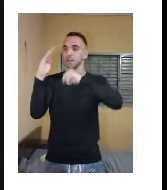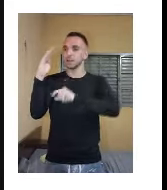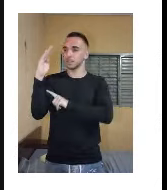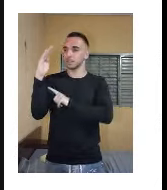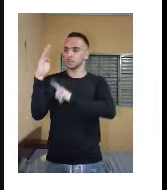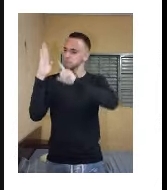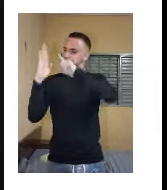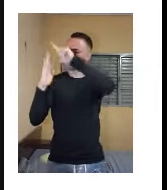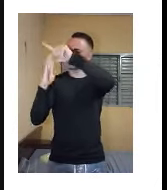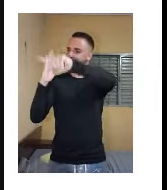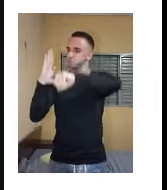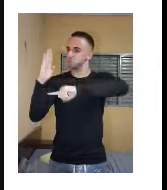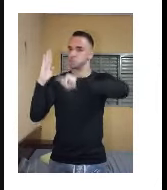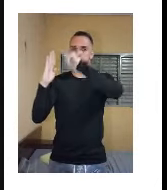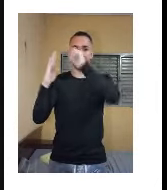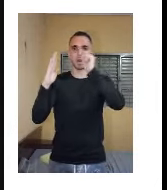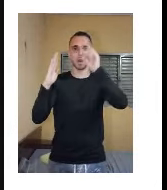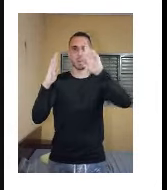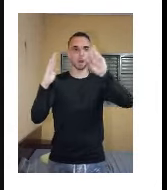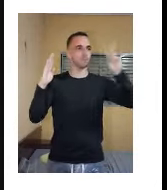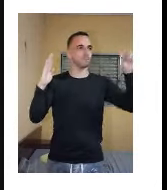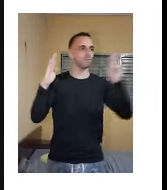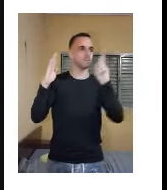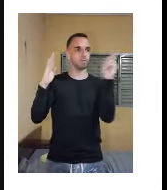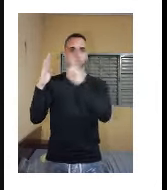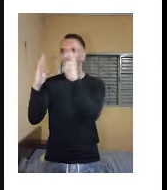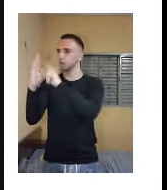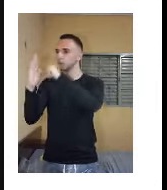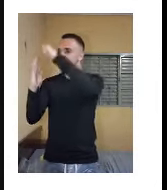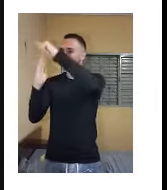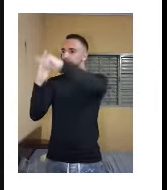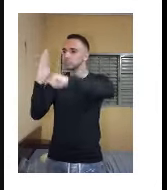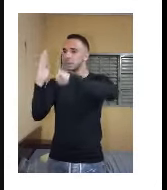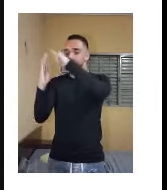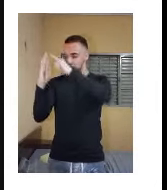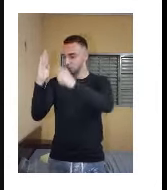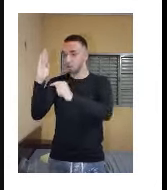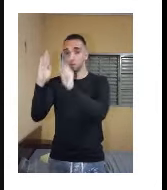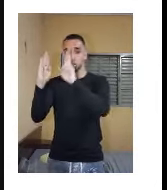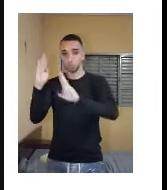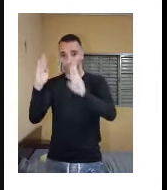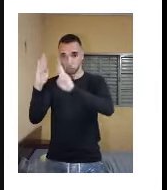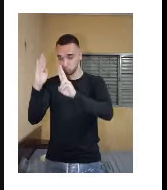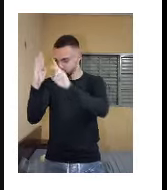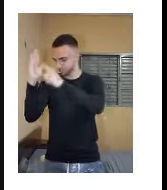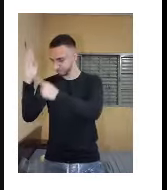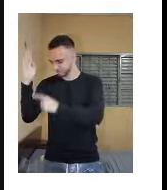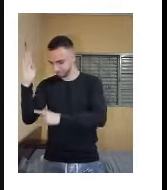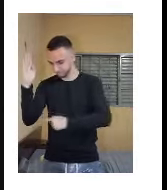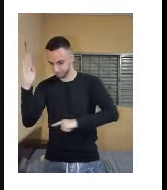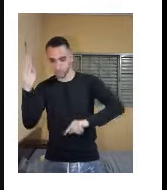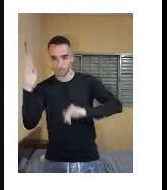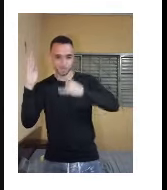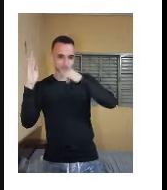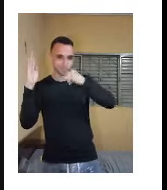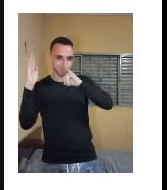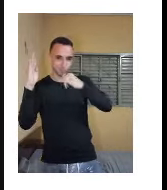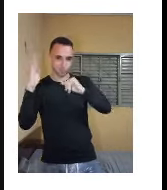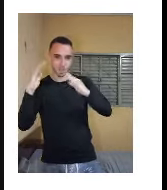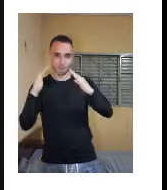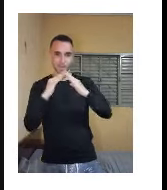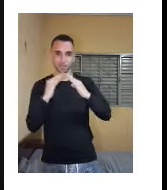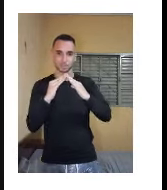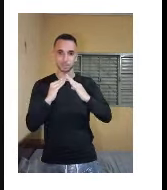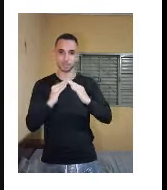no último ano. Ou seja, os países estão, de alguma maneira, já sentindo o peso da mudança